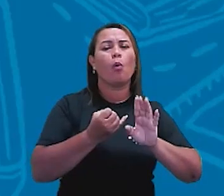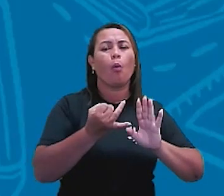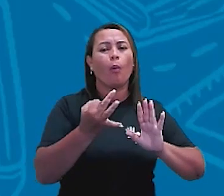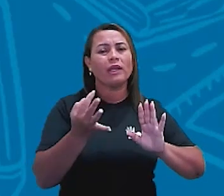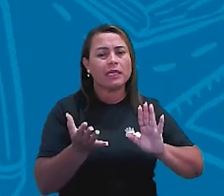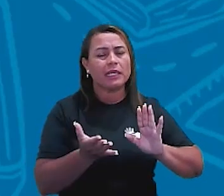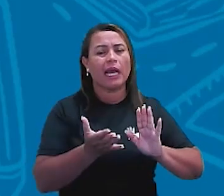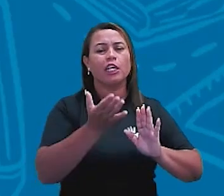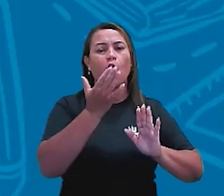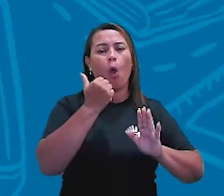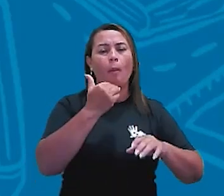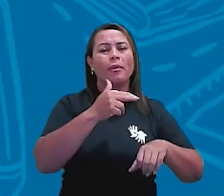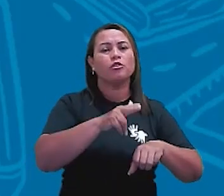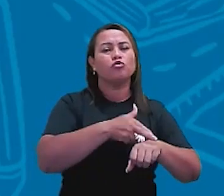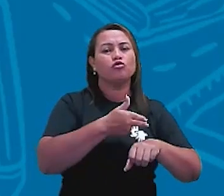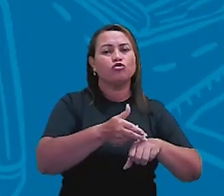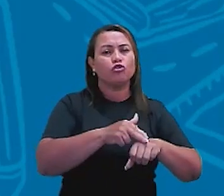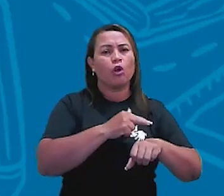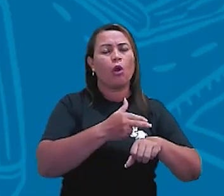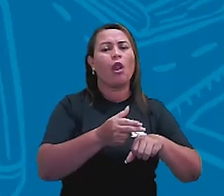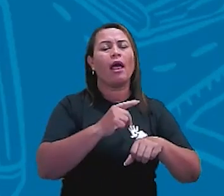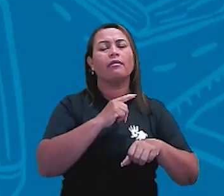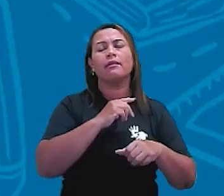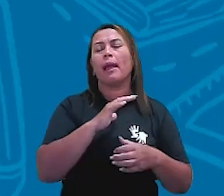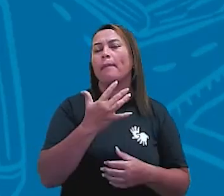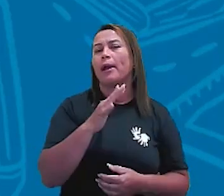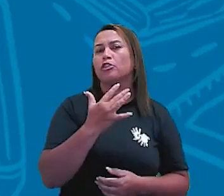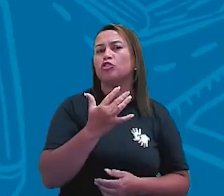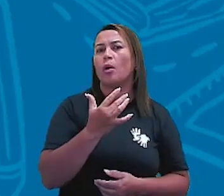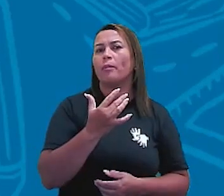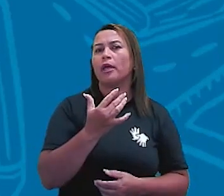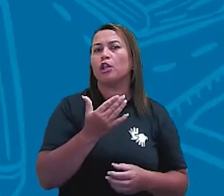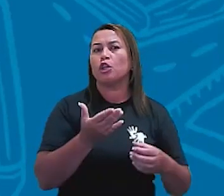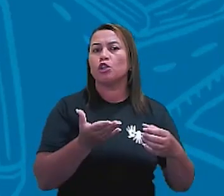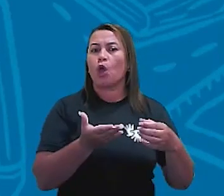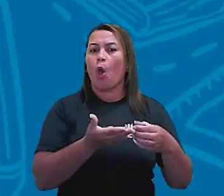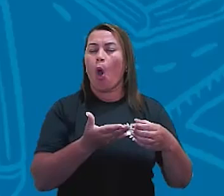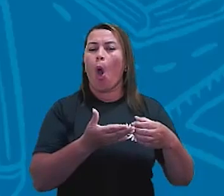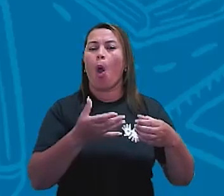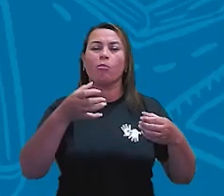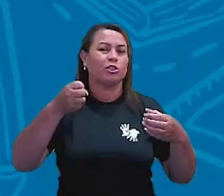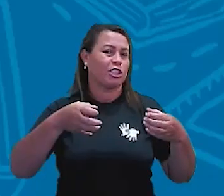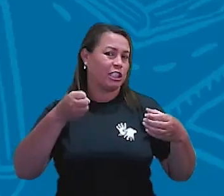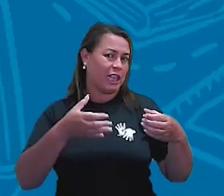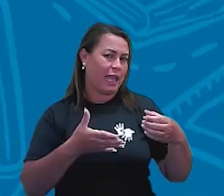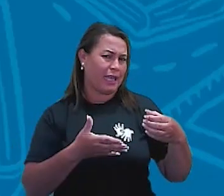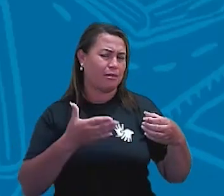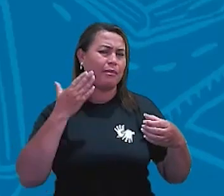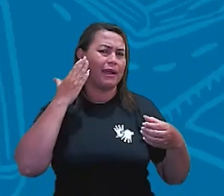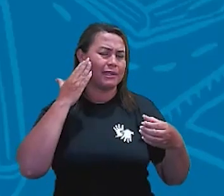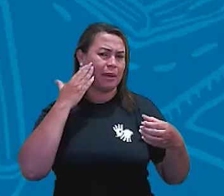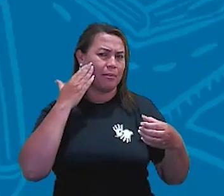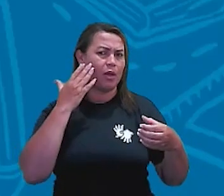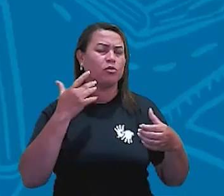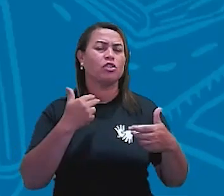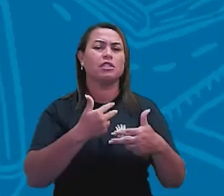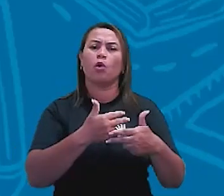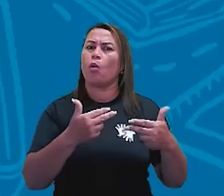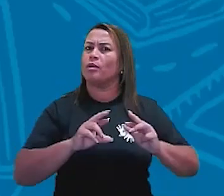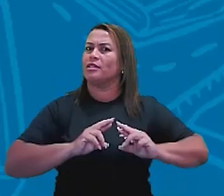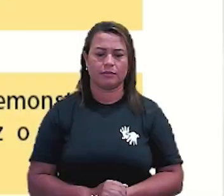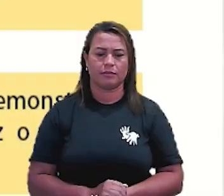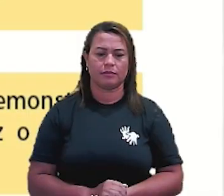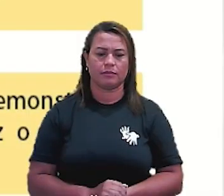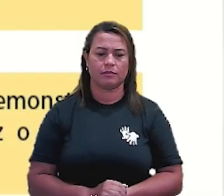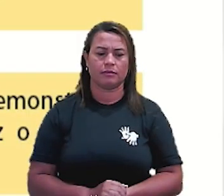consumida desse chocolate, né, equivale, por exemplo, a um copo de leite, certo? Mas a gente sabe aí que são produtos totalmente